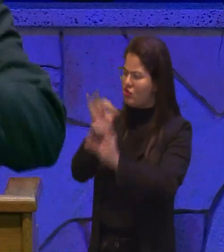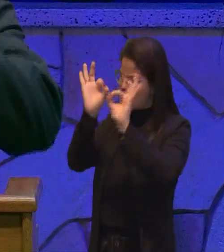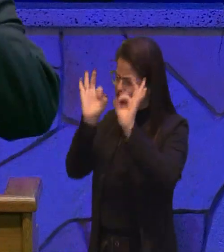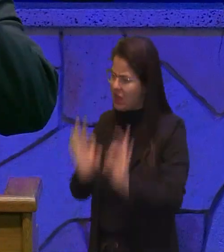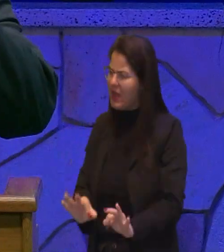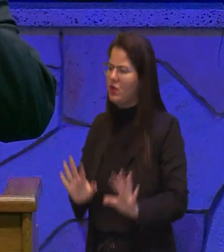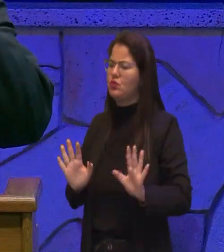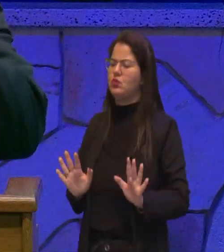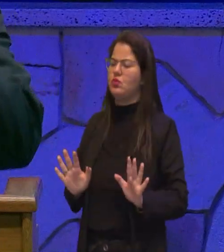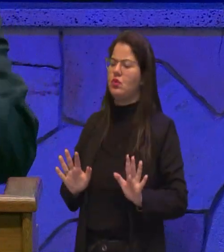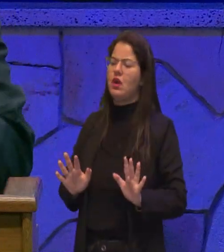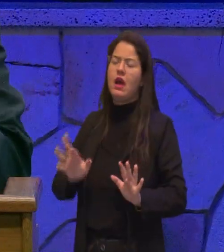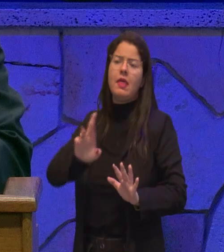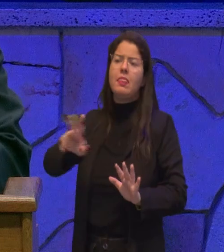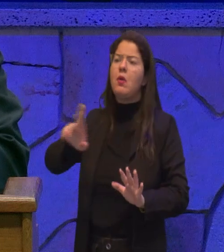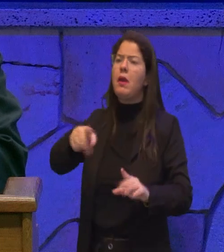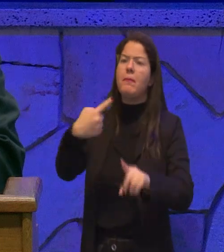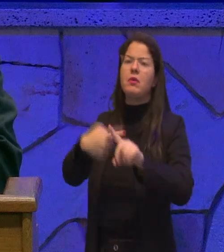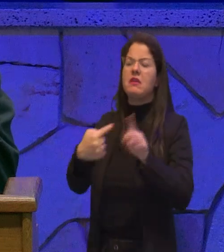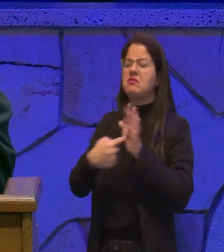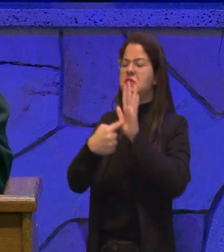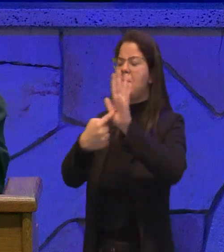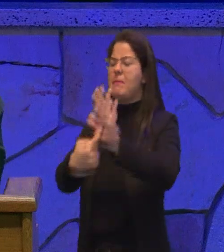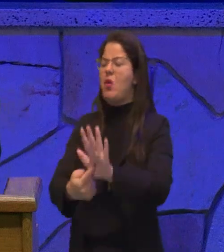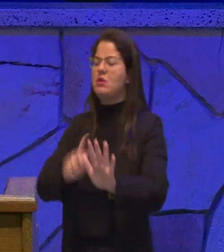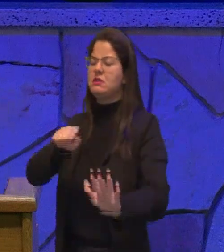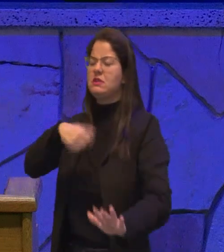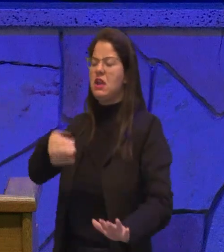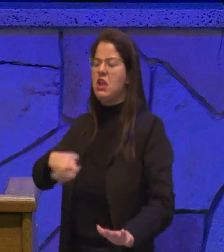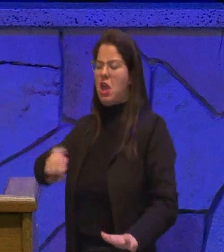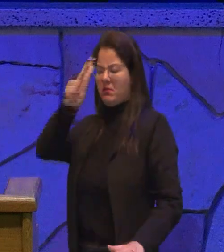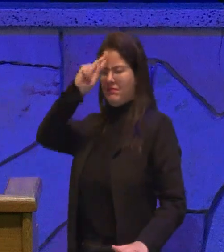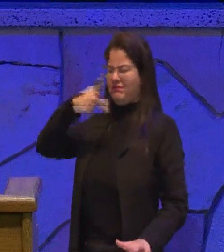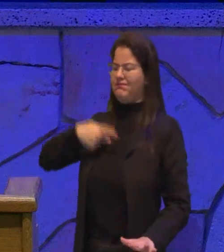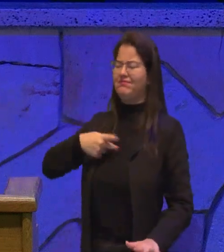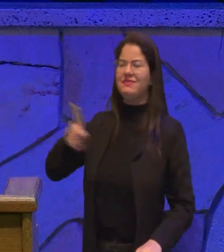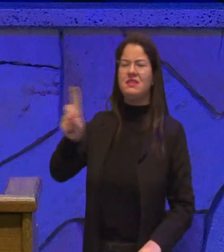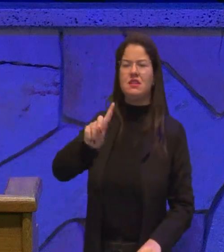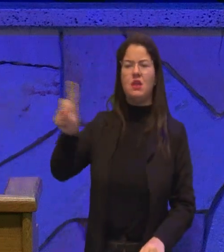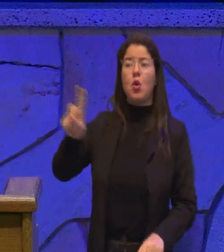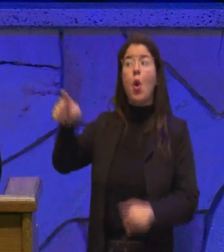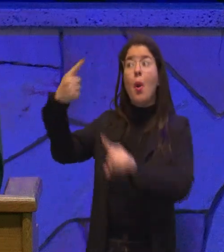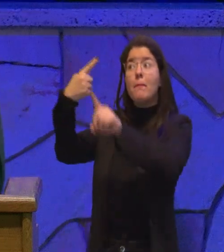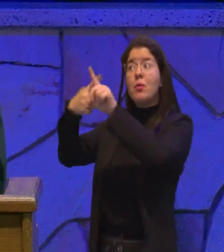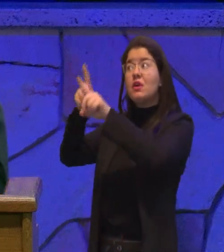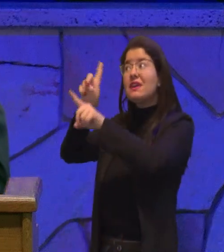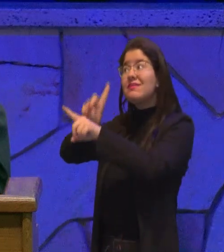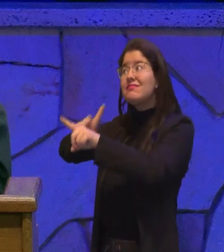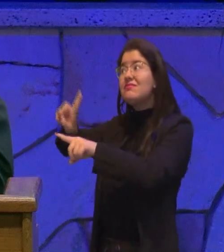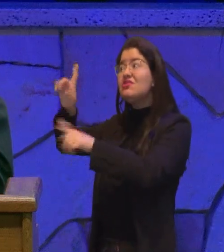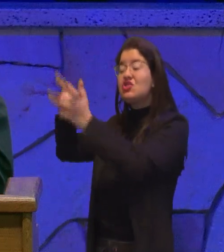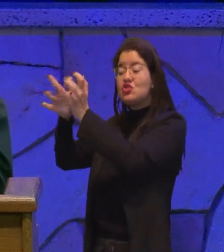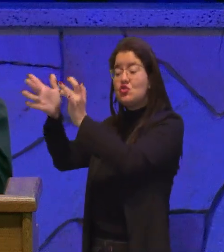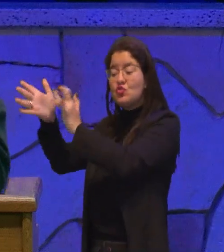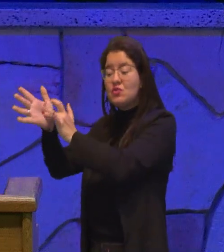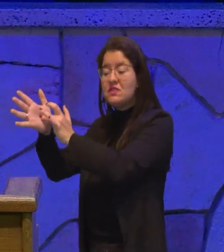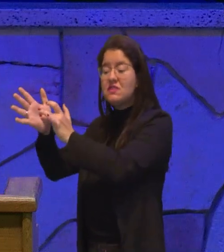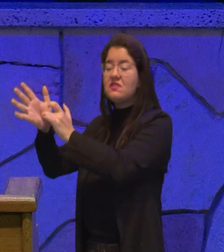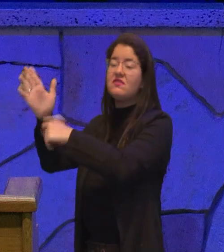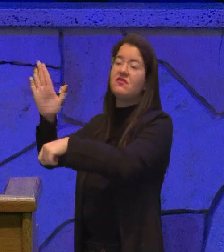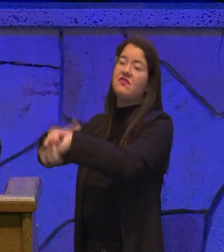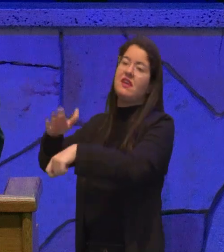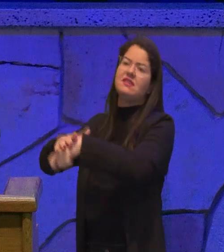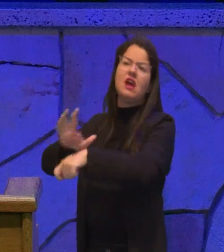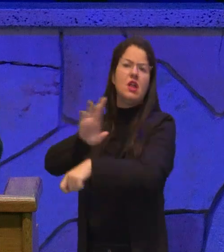não por aquilo que você é, mas por aquilo que Cristo fez por você e por mim. Não pelo